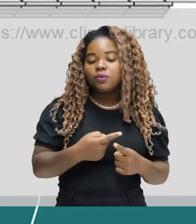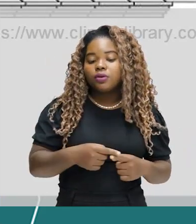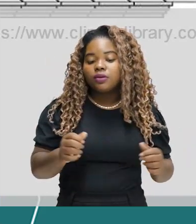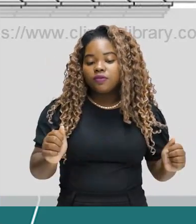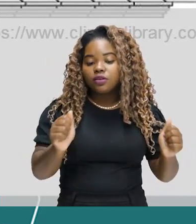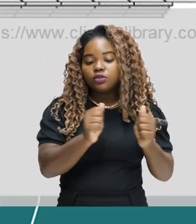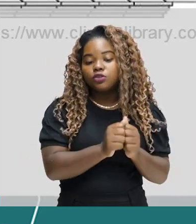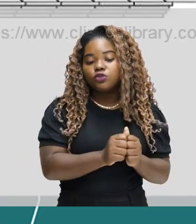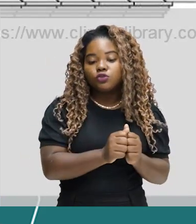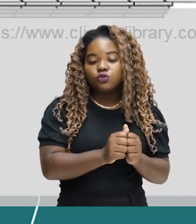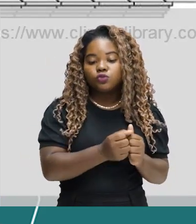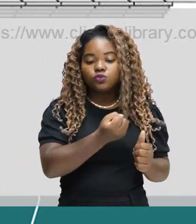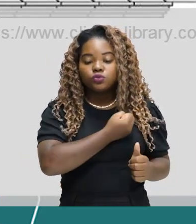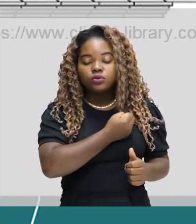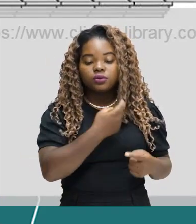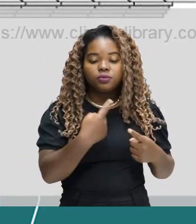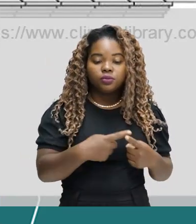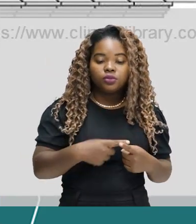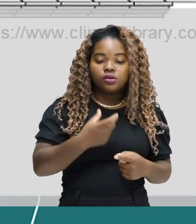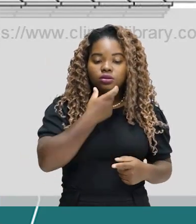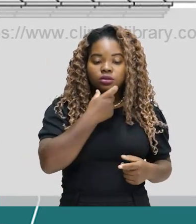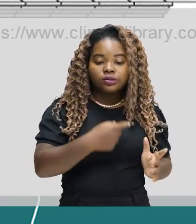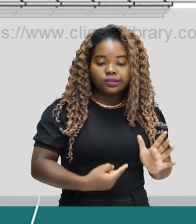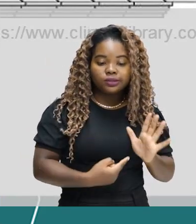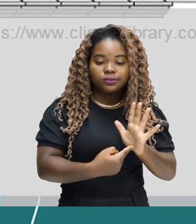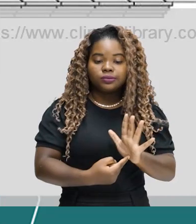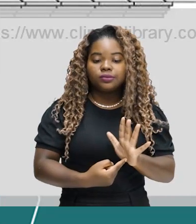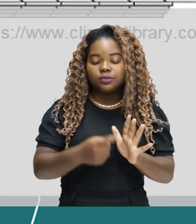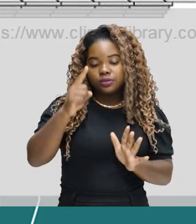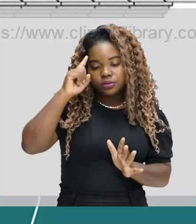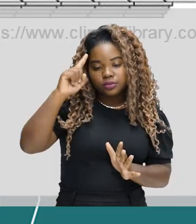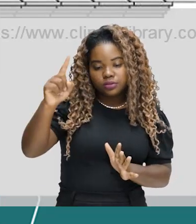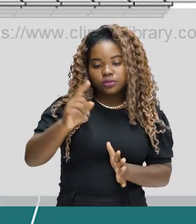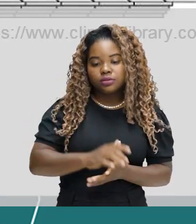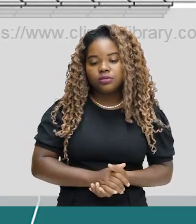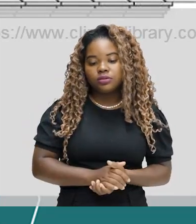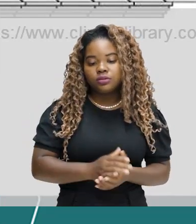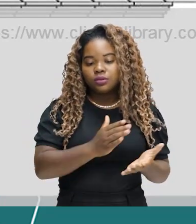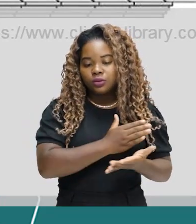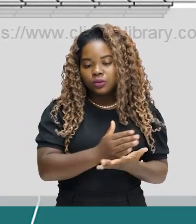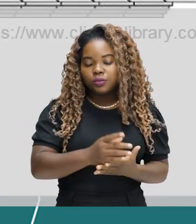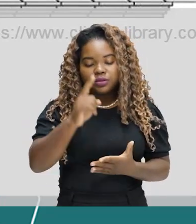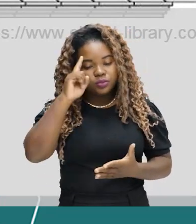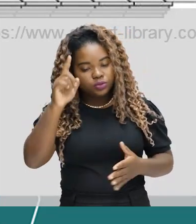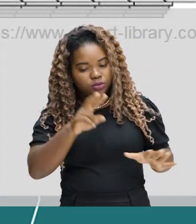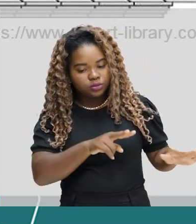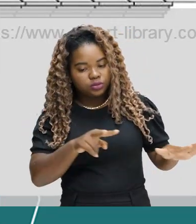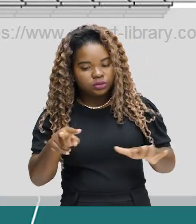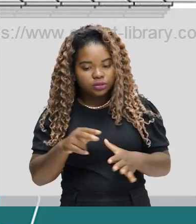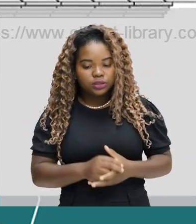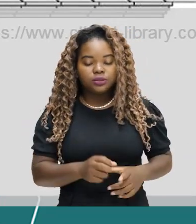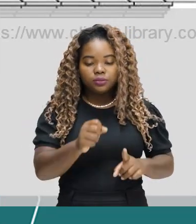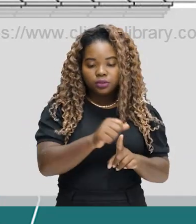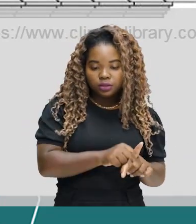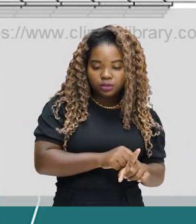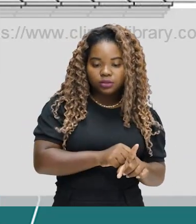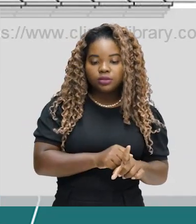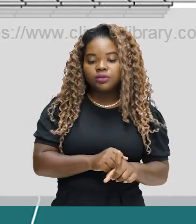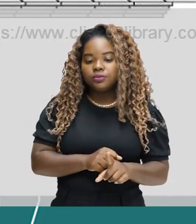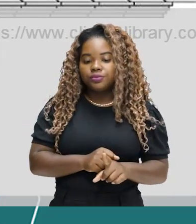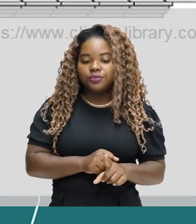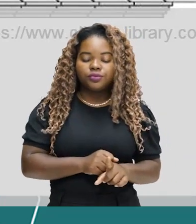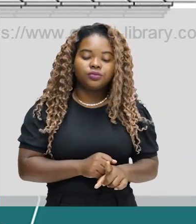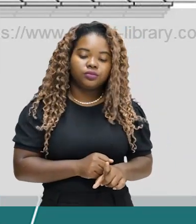com o numeral? Porque normalmente em inglês, quando você apresenta uma data, você começa pelo dia da semana, o mês,